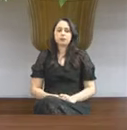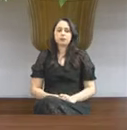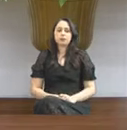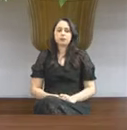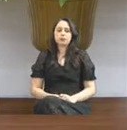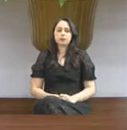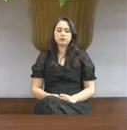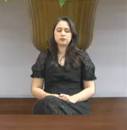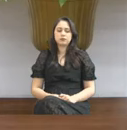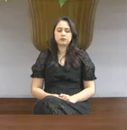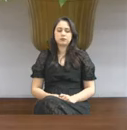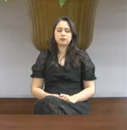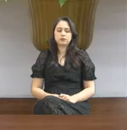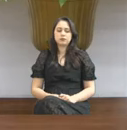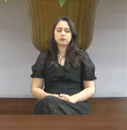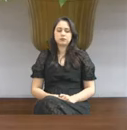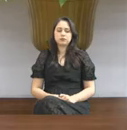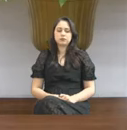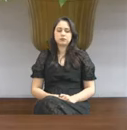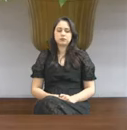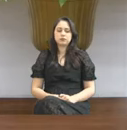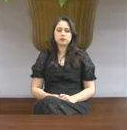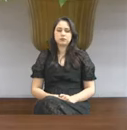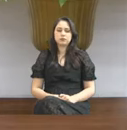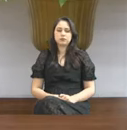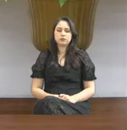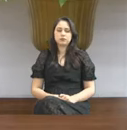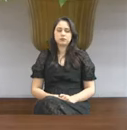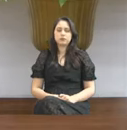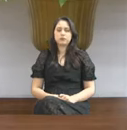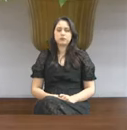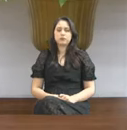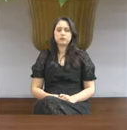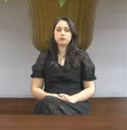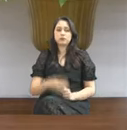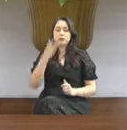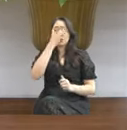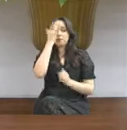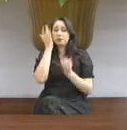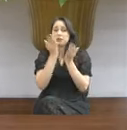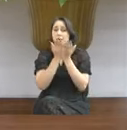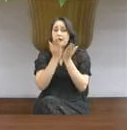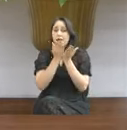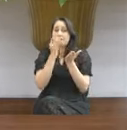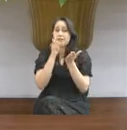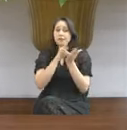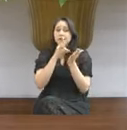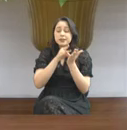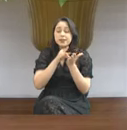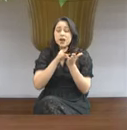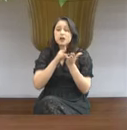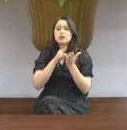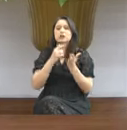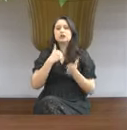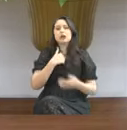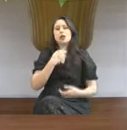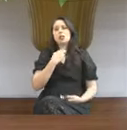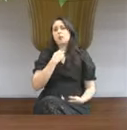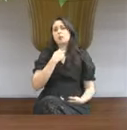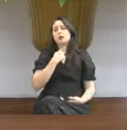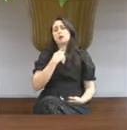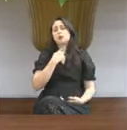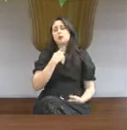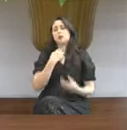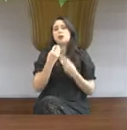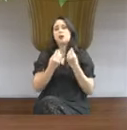Aleluia. Aí um crente de verdade dizia: não posso. Como é que eu vou, se a nota é 100,